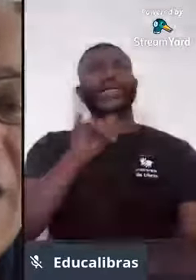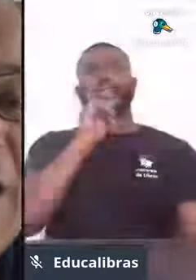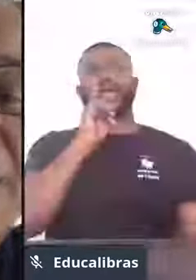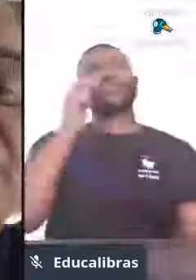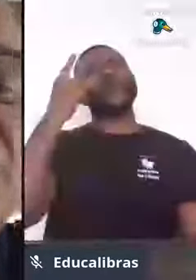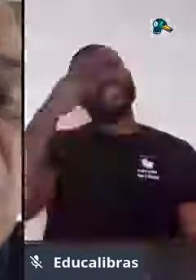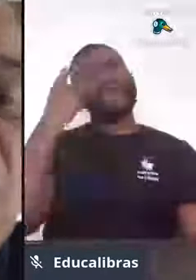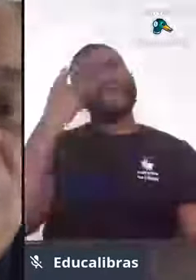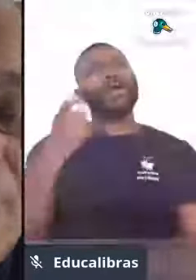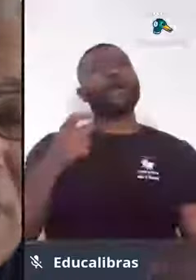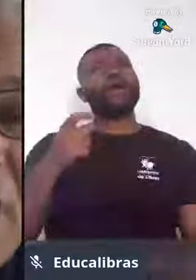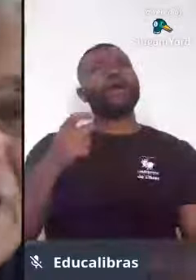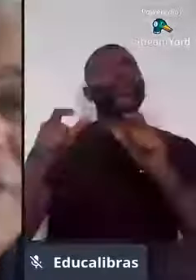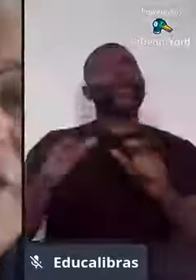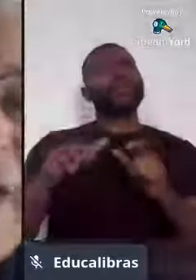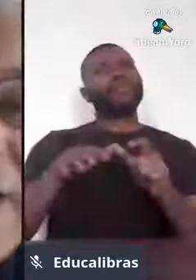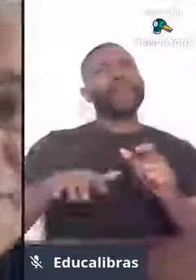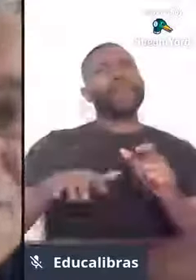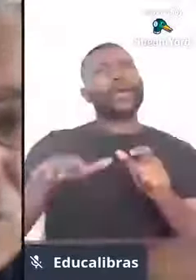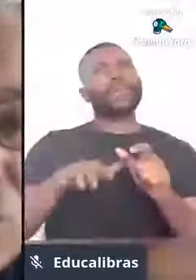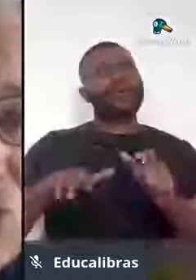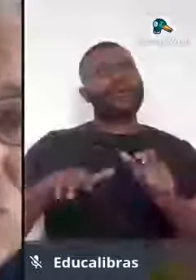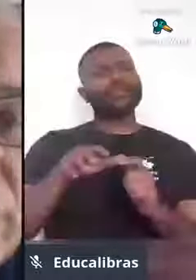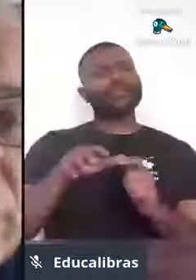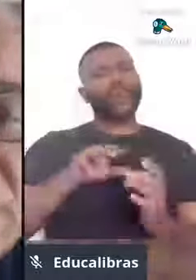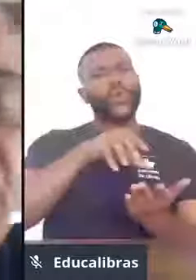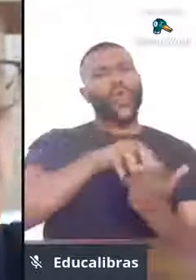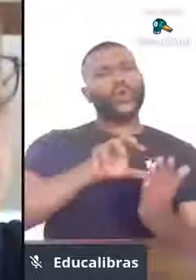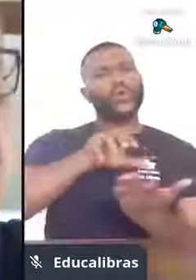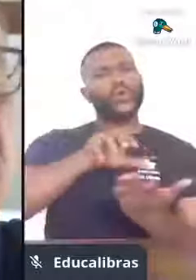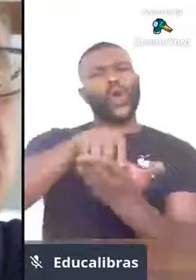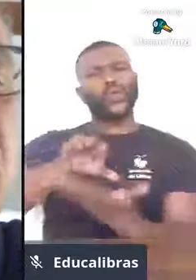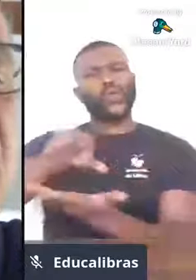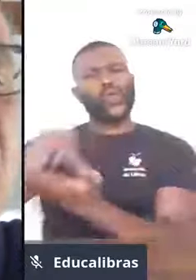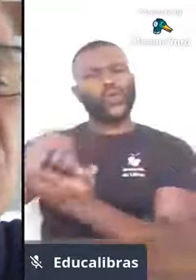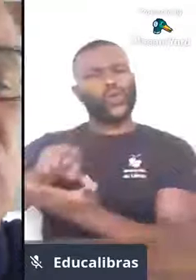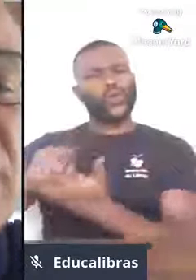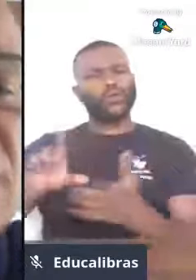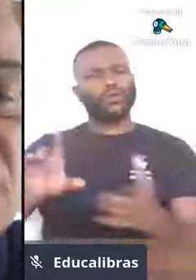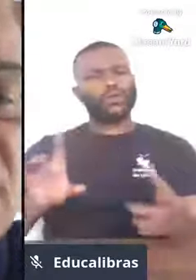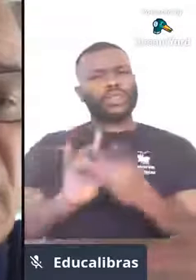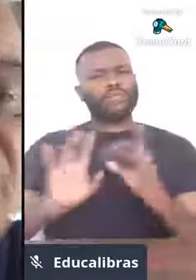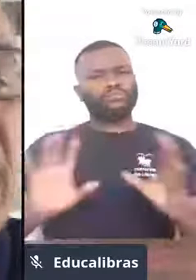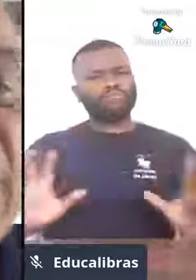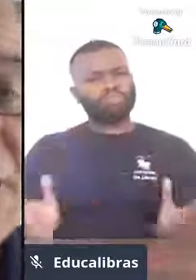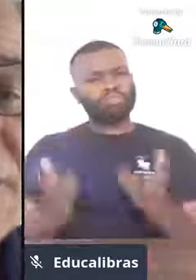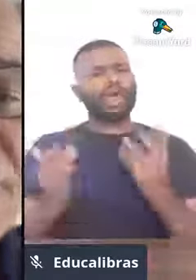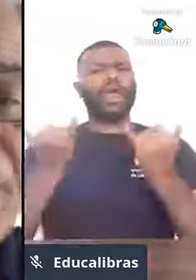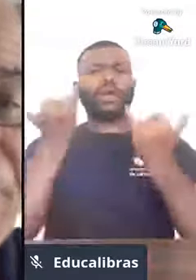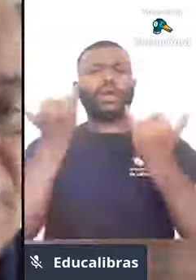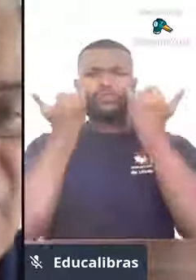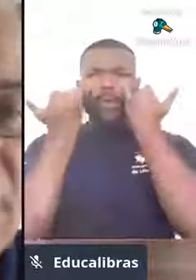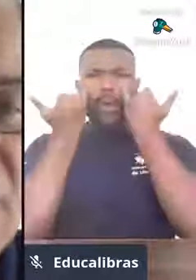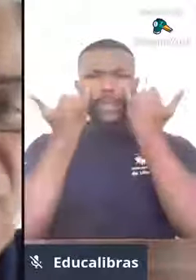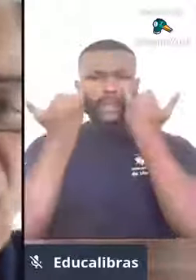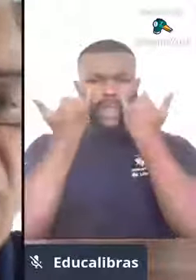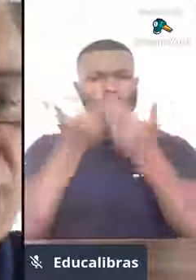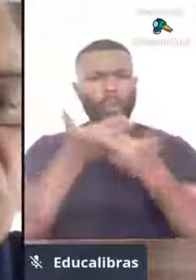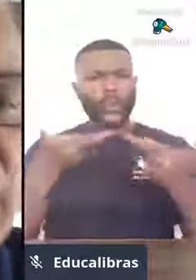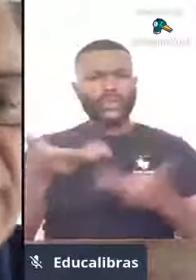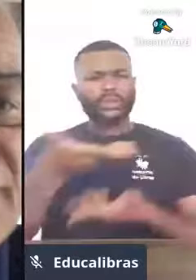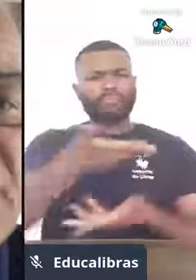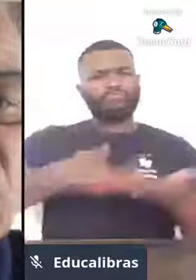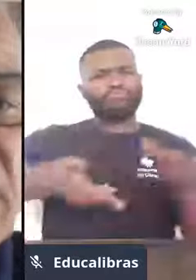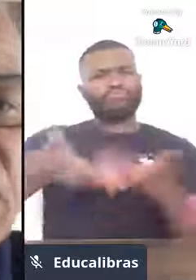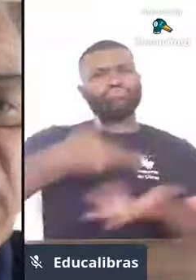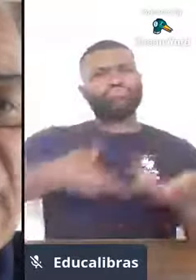a ligação entre estas instituições, levando e trazendo informações entre elas, sabe? Olha, você